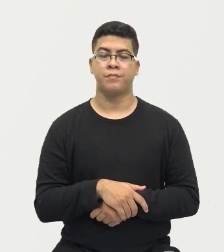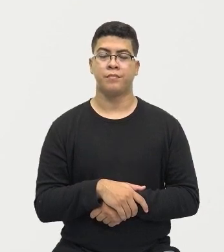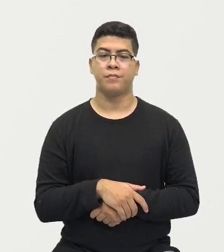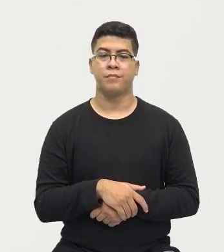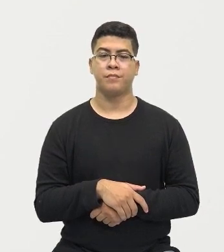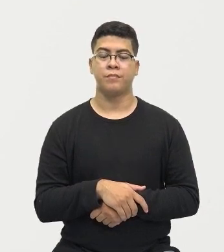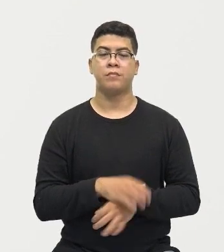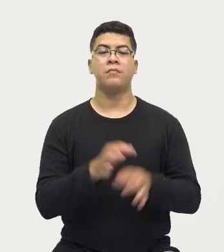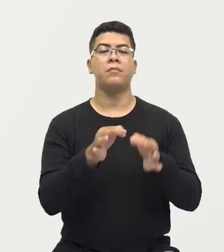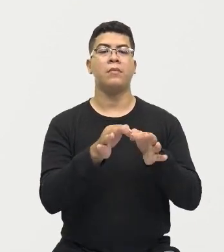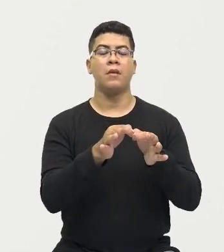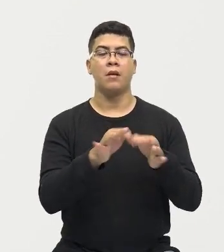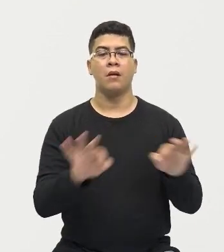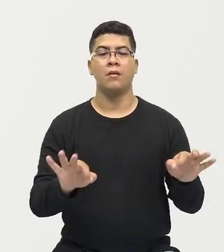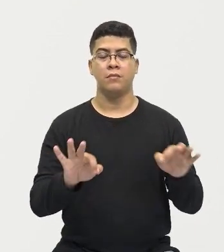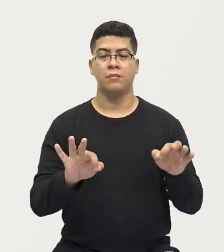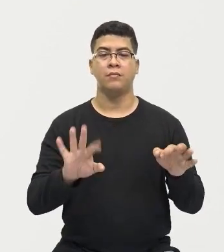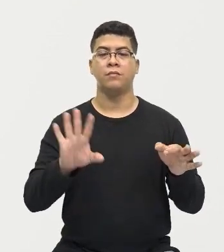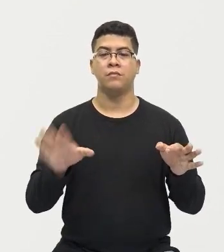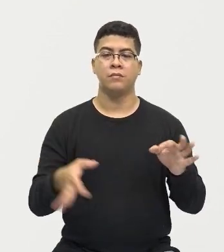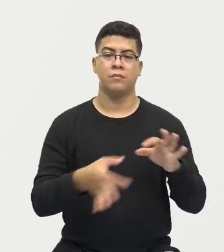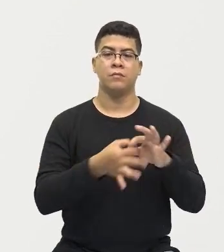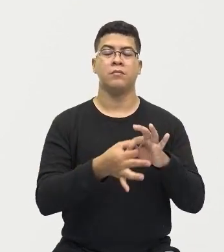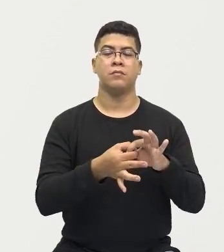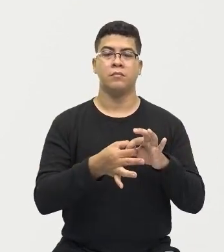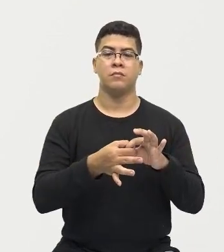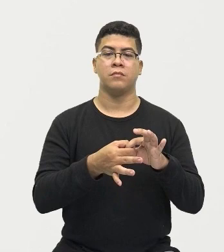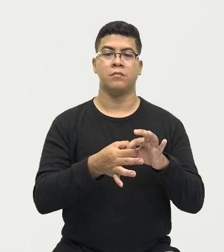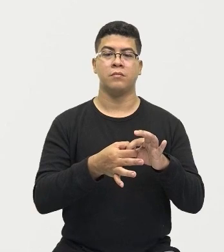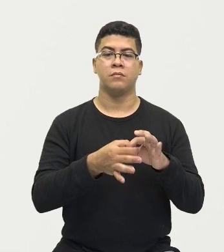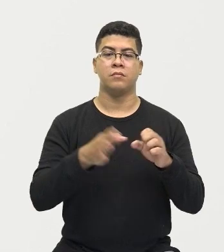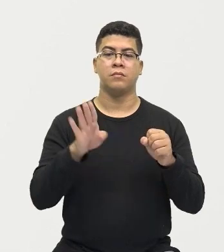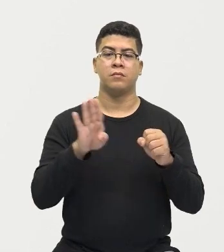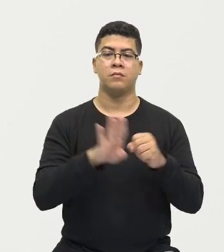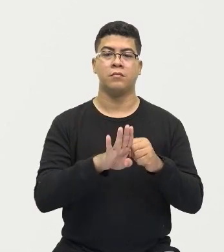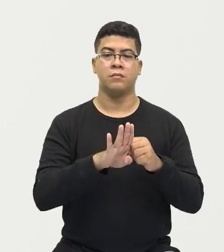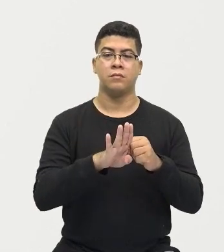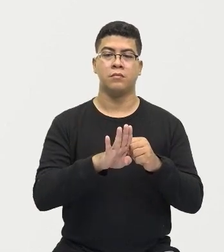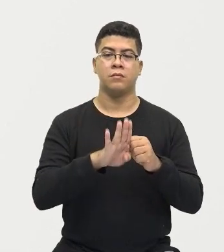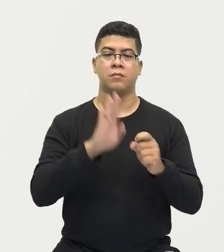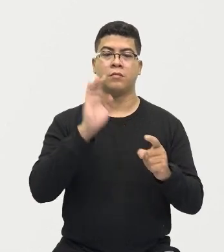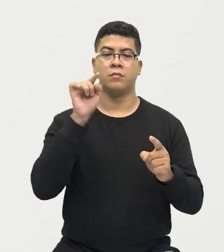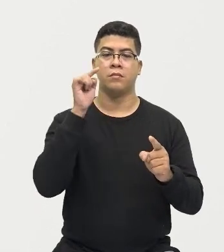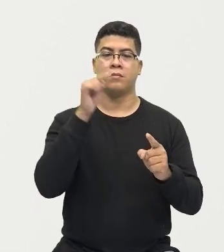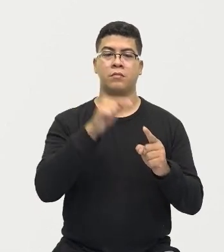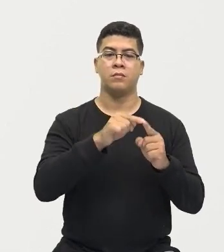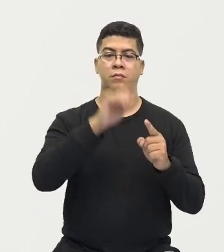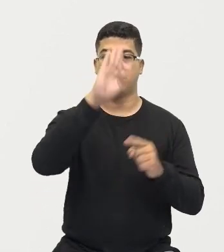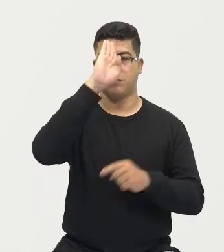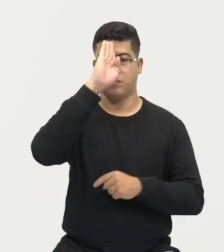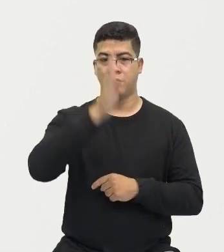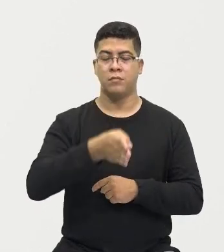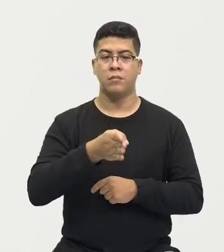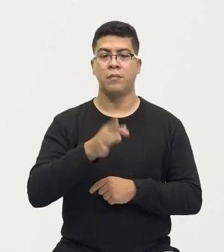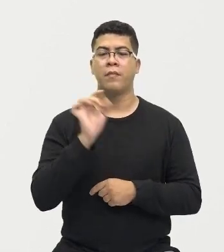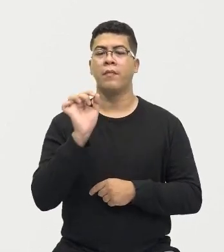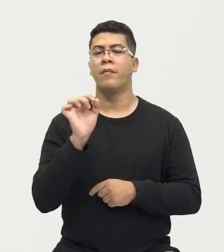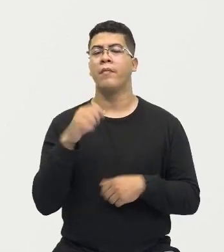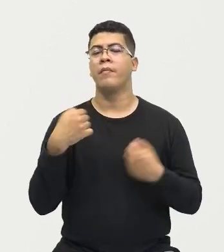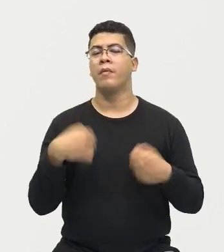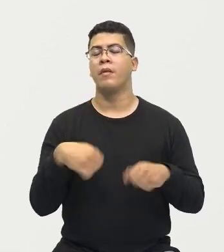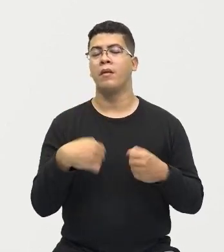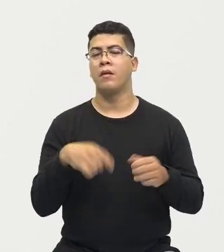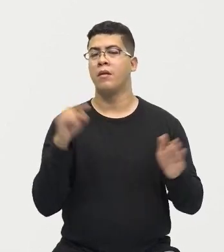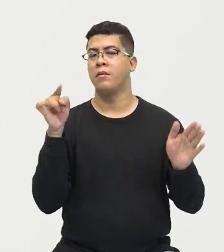Oração subordinada substantiva objetiva direta. Olha só, verbo transitivo tem que ser transitivo direto. Vamos perguntar para o verbo aqui,